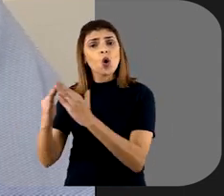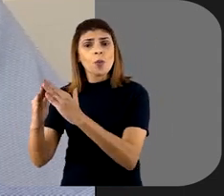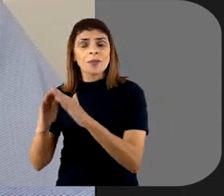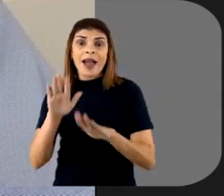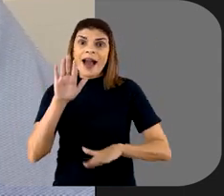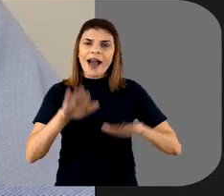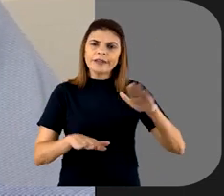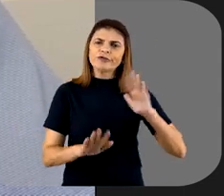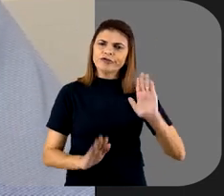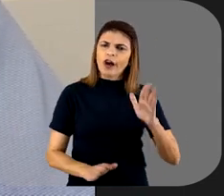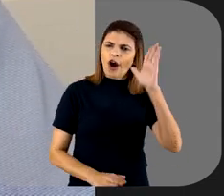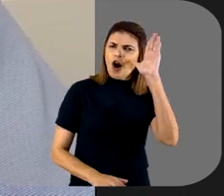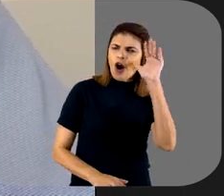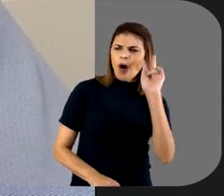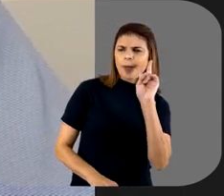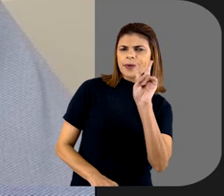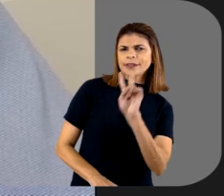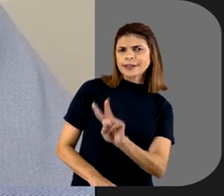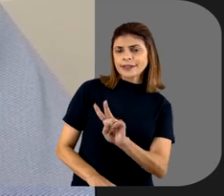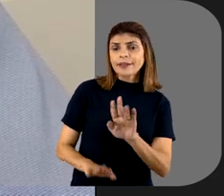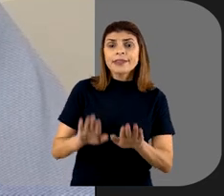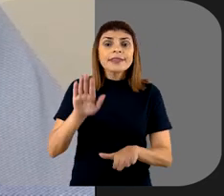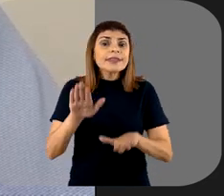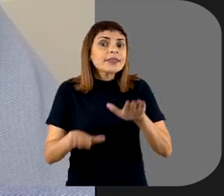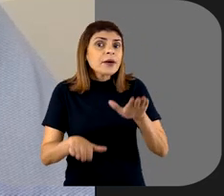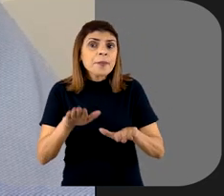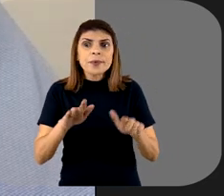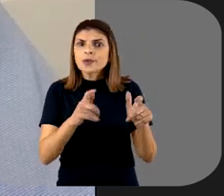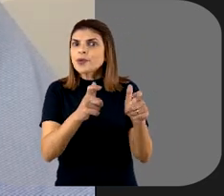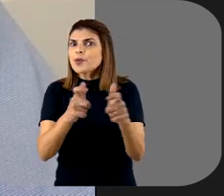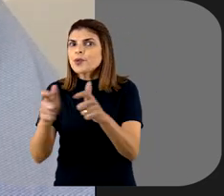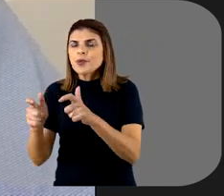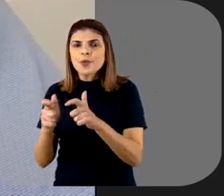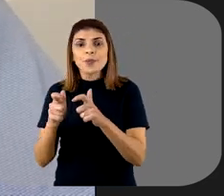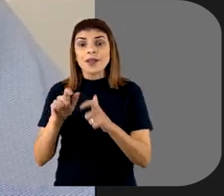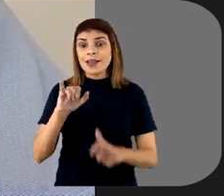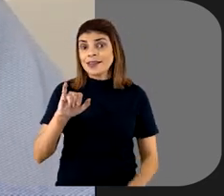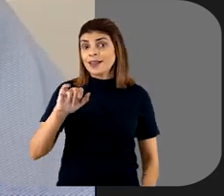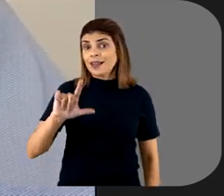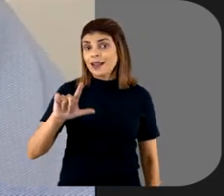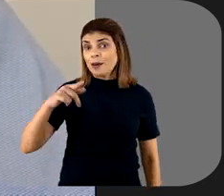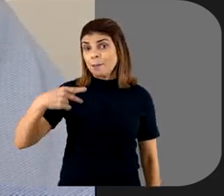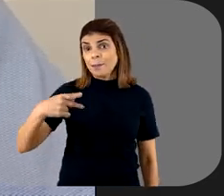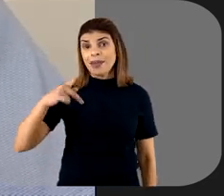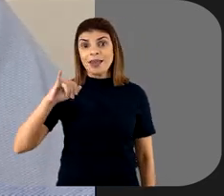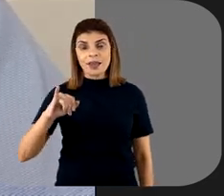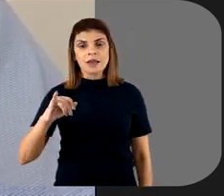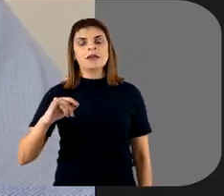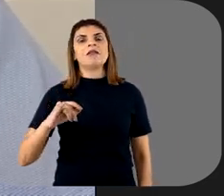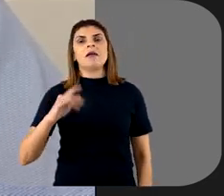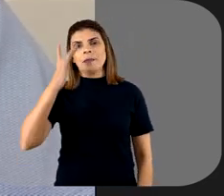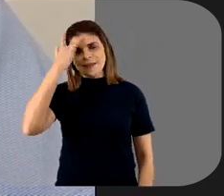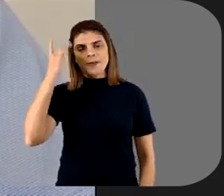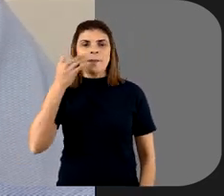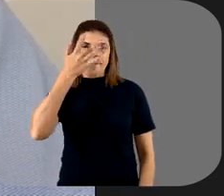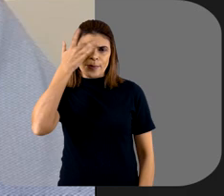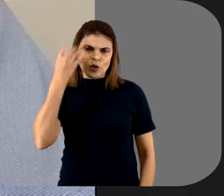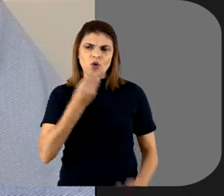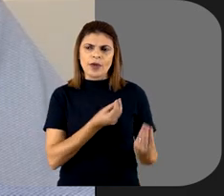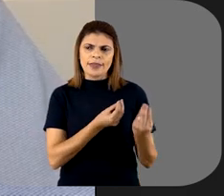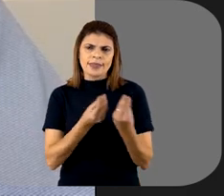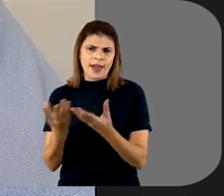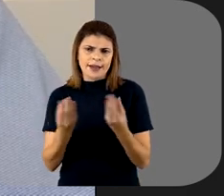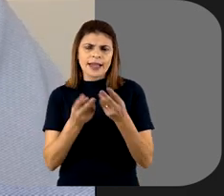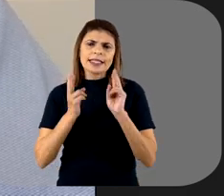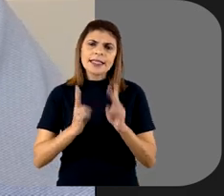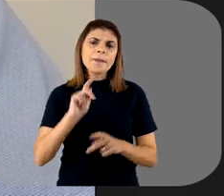comunidade. Às vezes, a gente observa que, dependendo da ILPI, né, tinha um entregador de pão